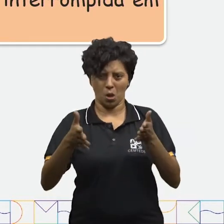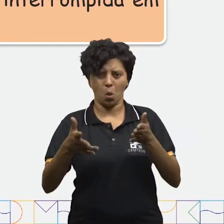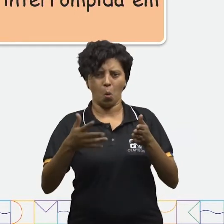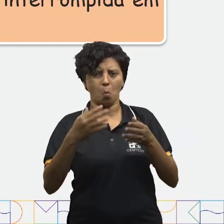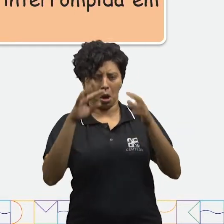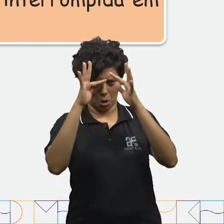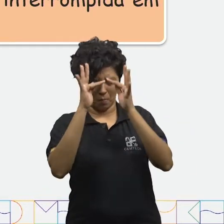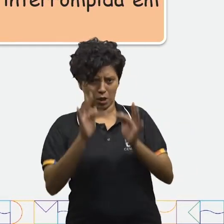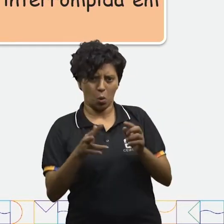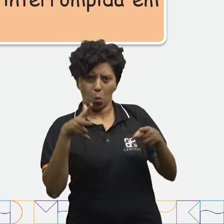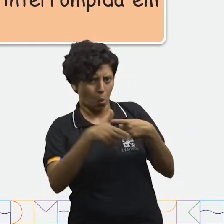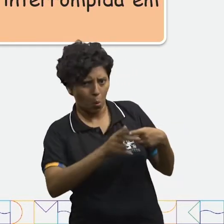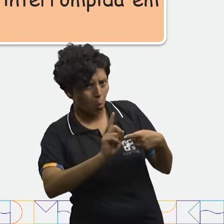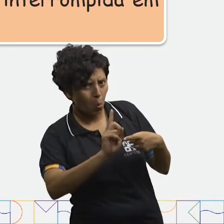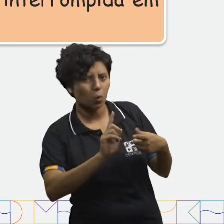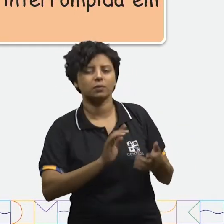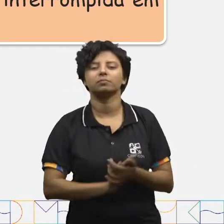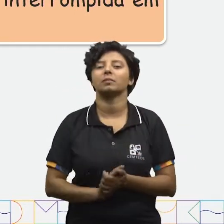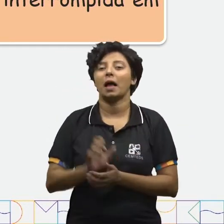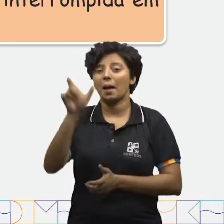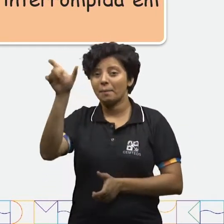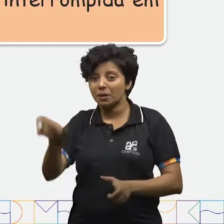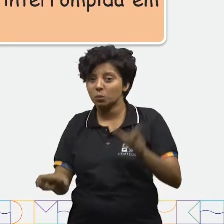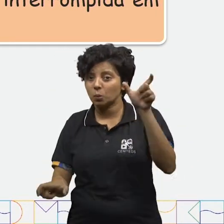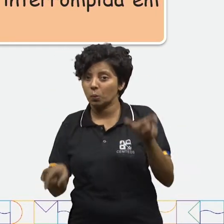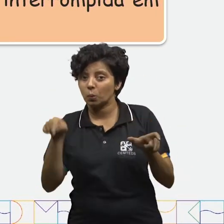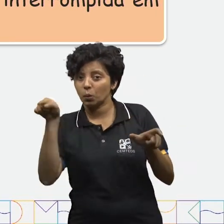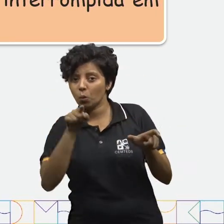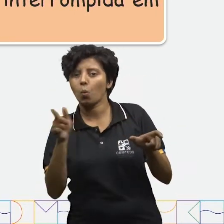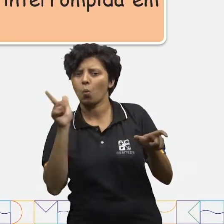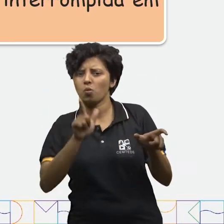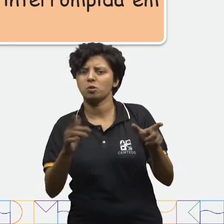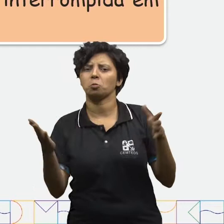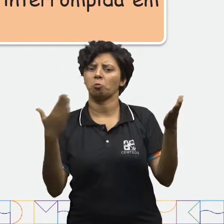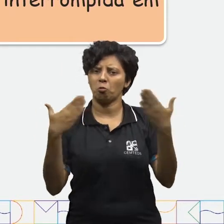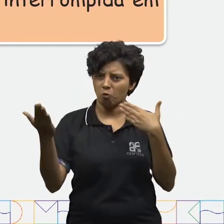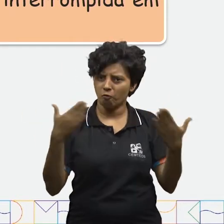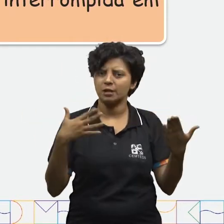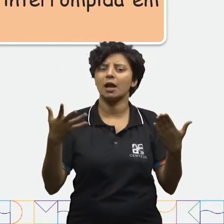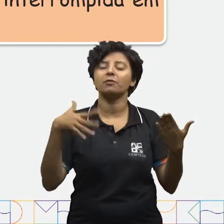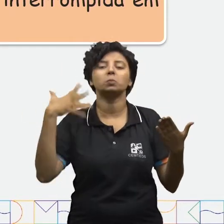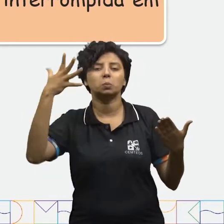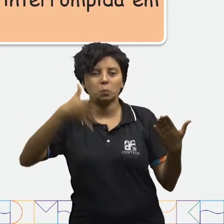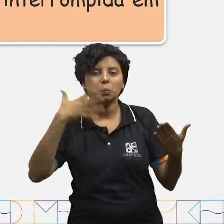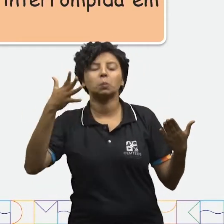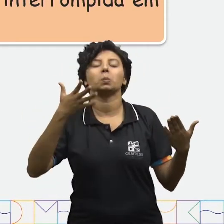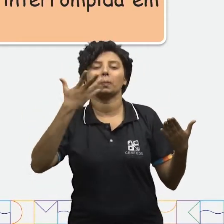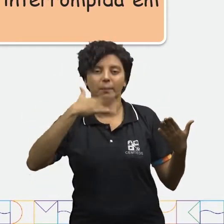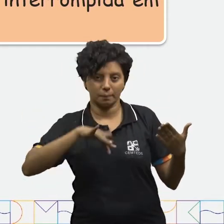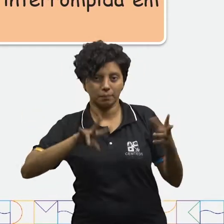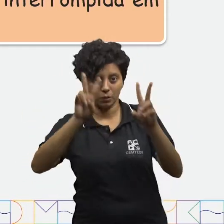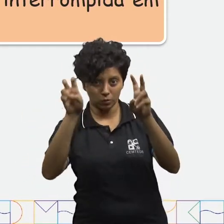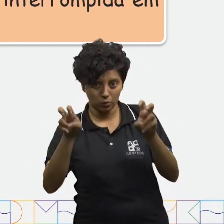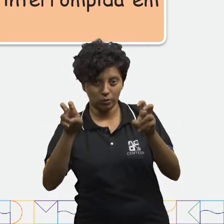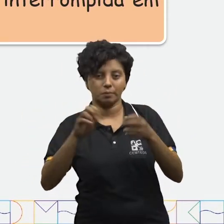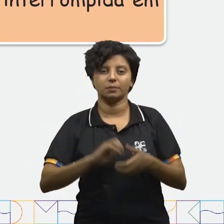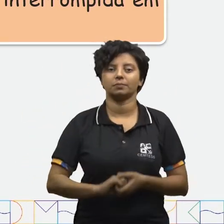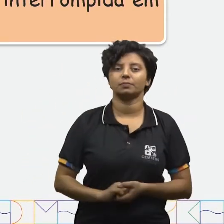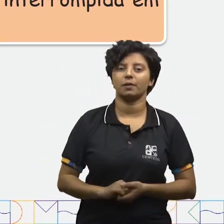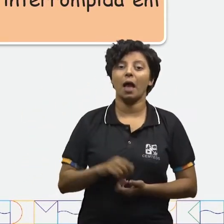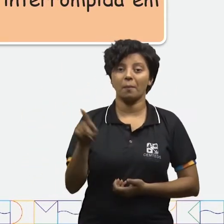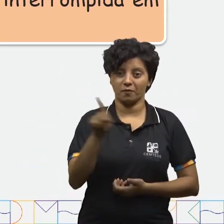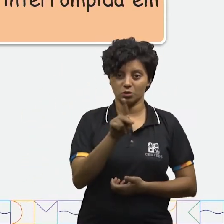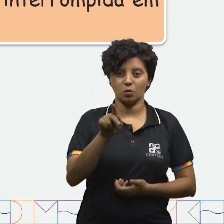fala foram respeitados? Cada pessoa envolvida na conversa conseguiu conversar e falar sobre sua infância?